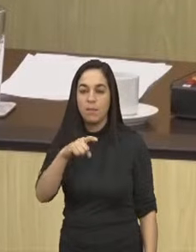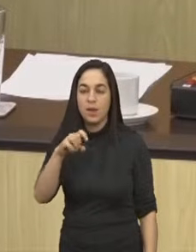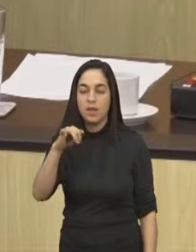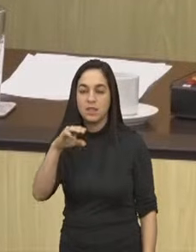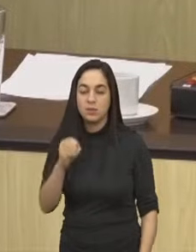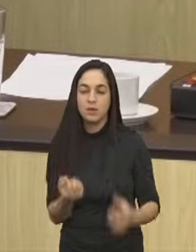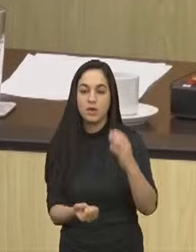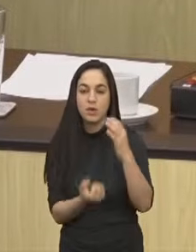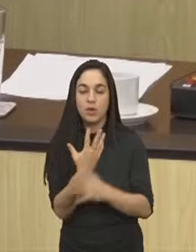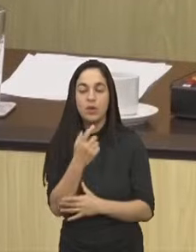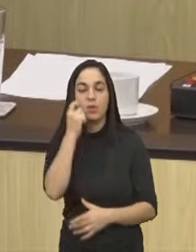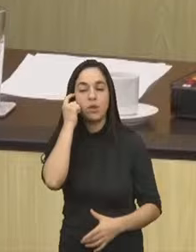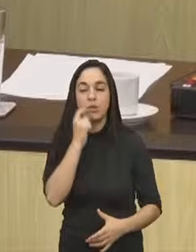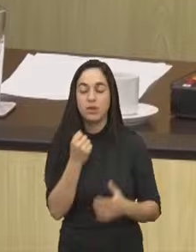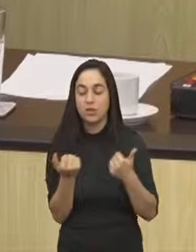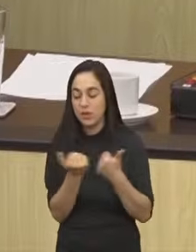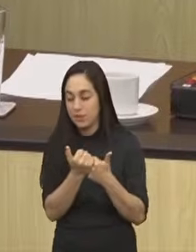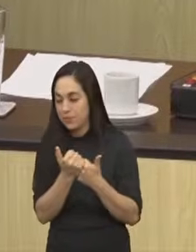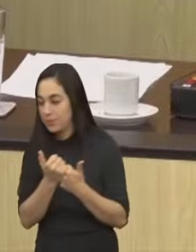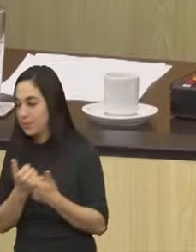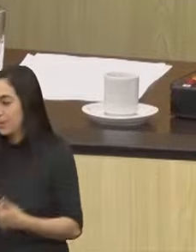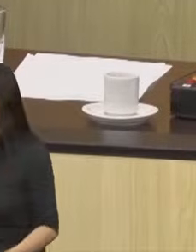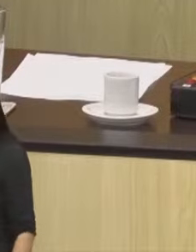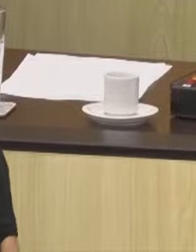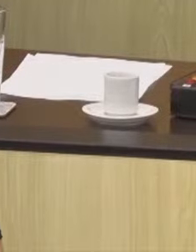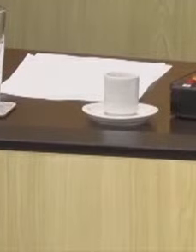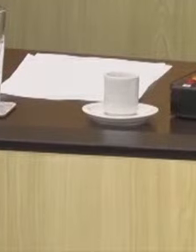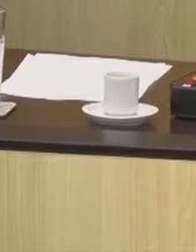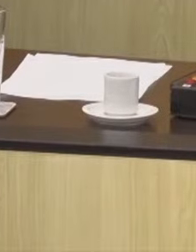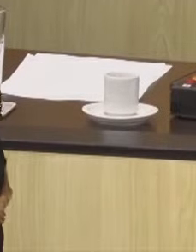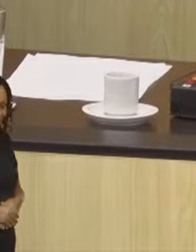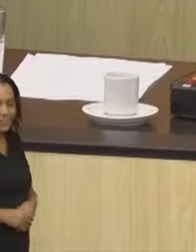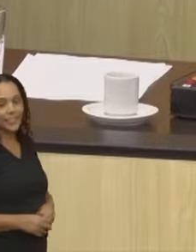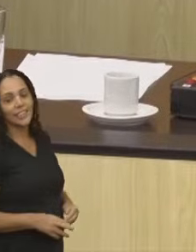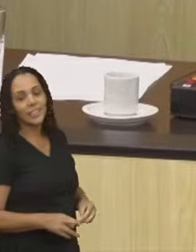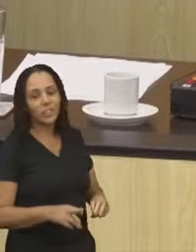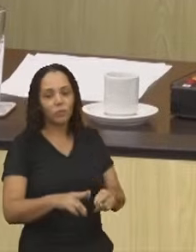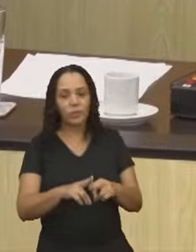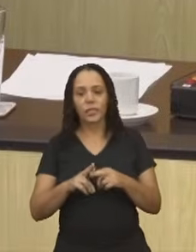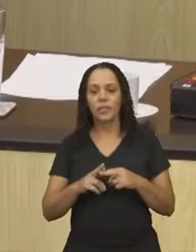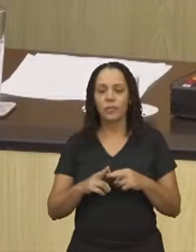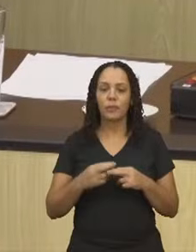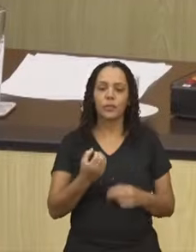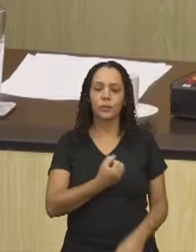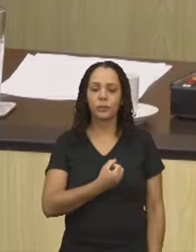Autoria, vereador Gabriel Belém. Requerimento 425.